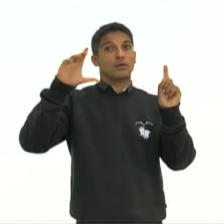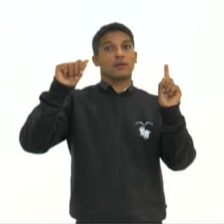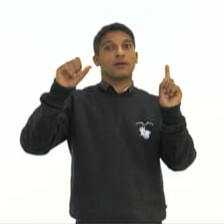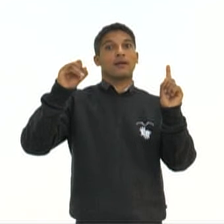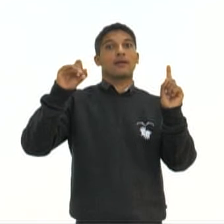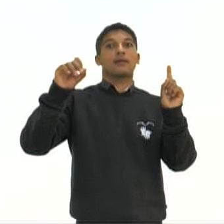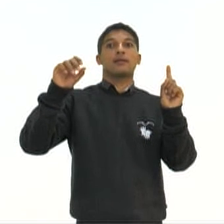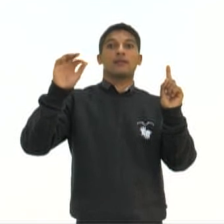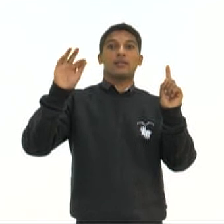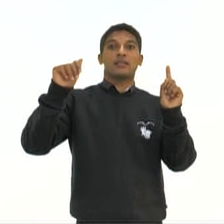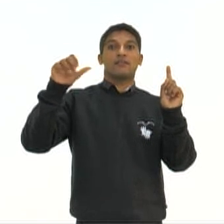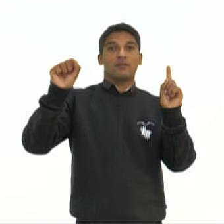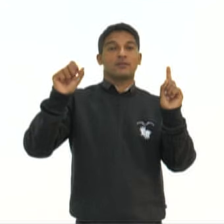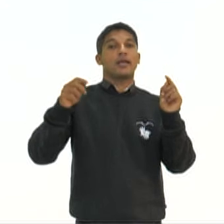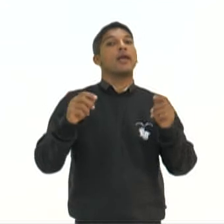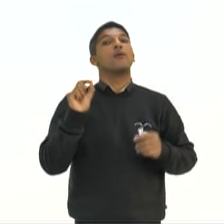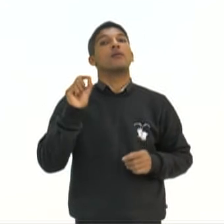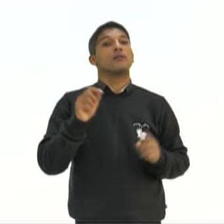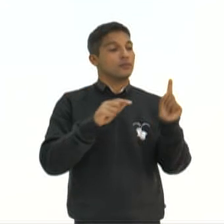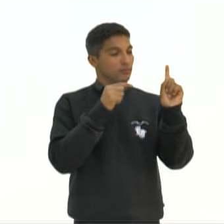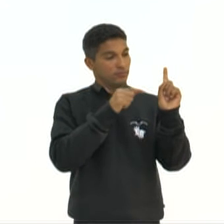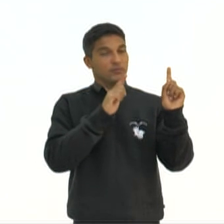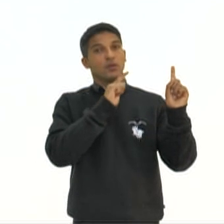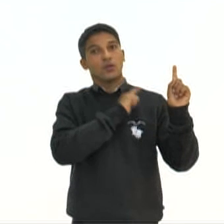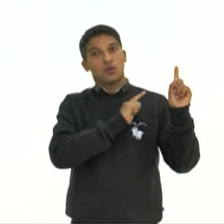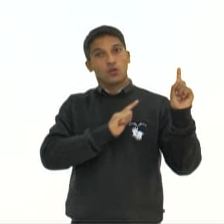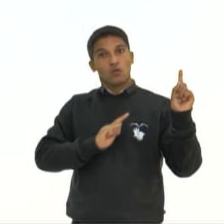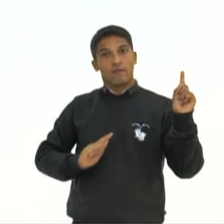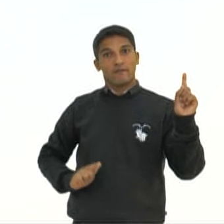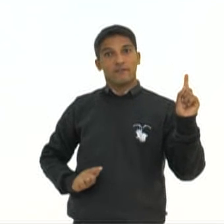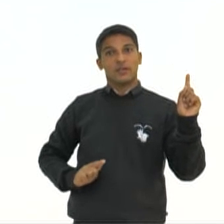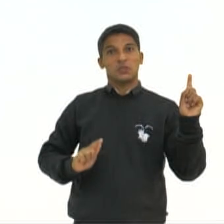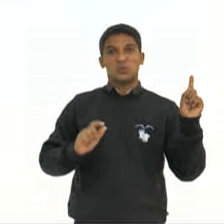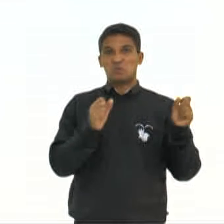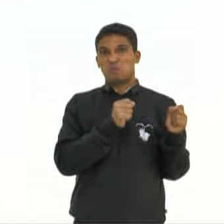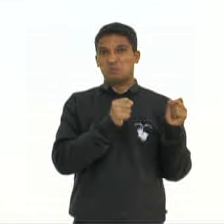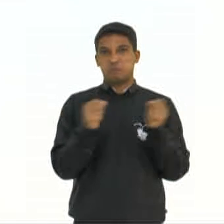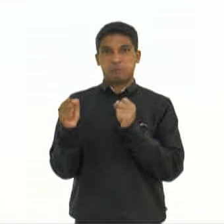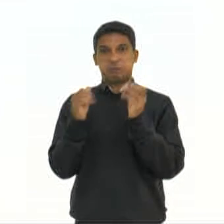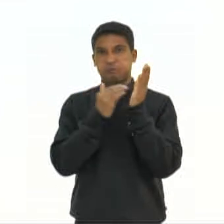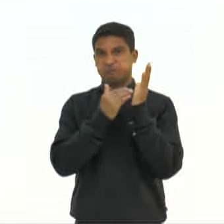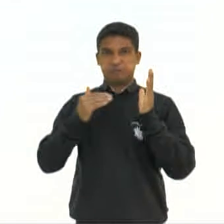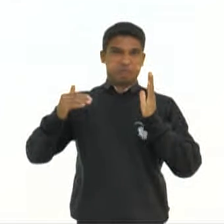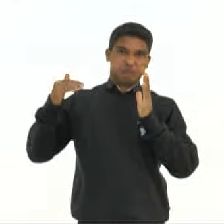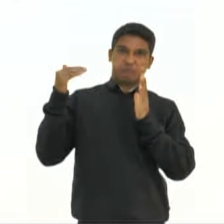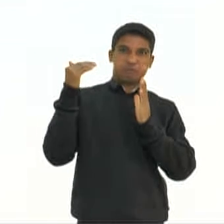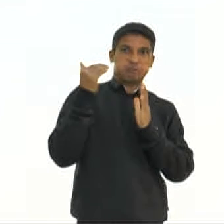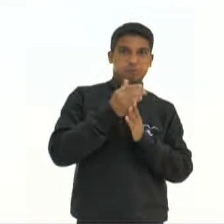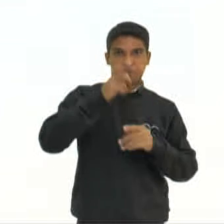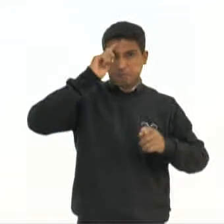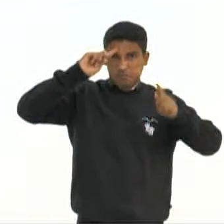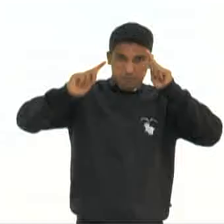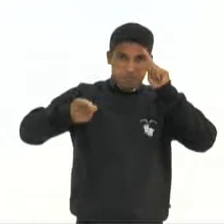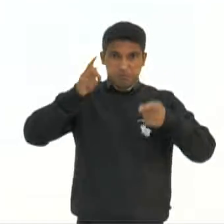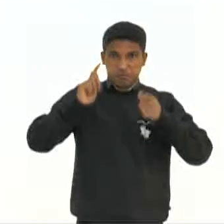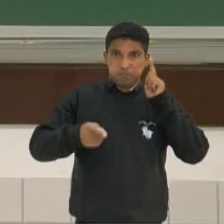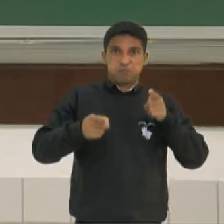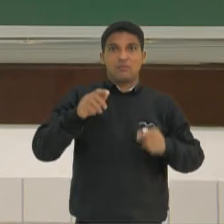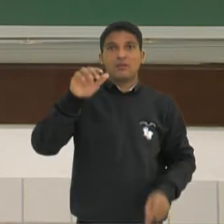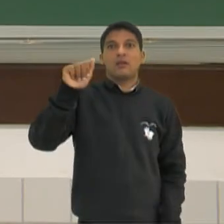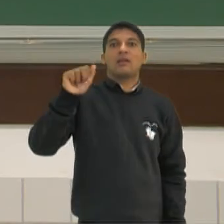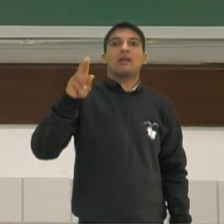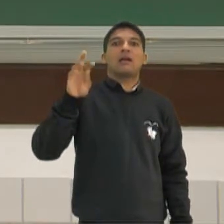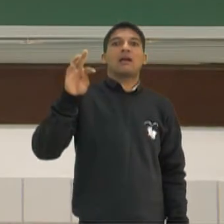através de um governo autocrático absoluto. E nós vamos agora para a nossa atividade